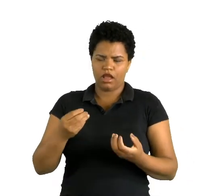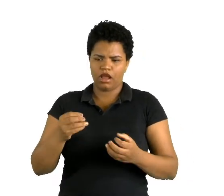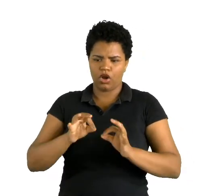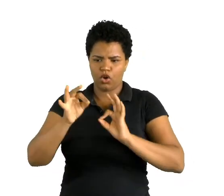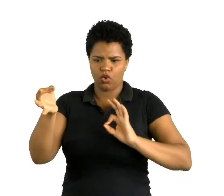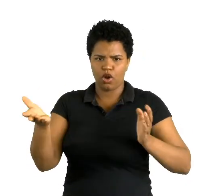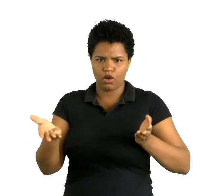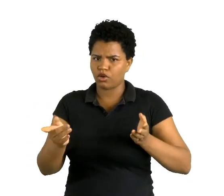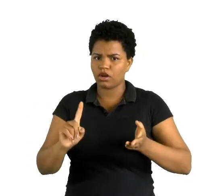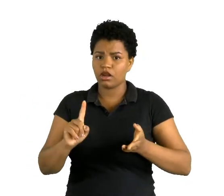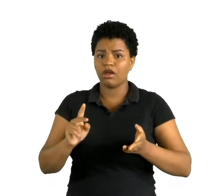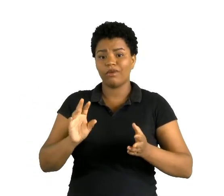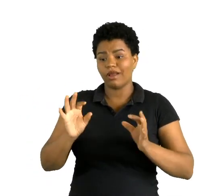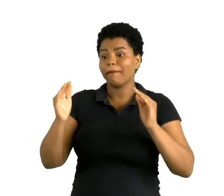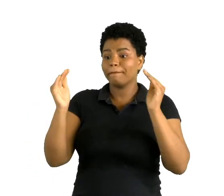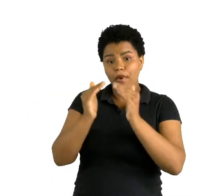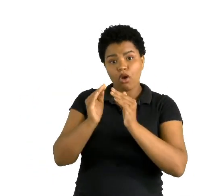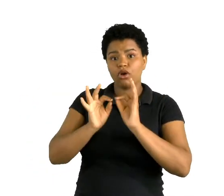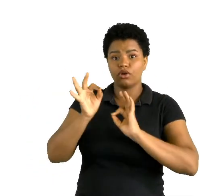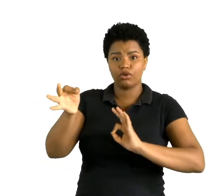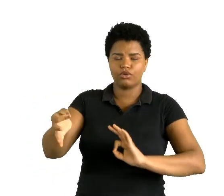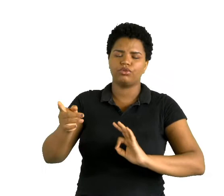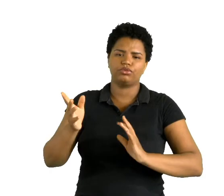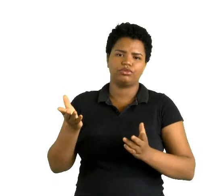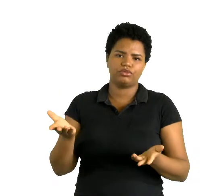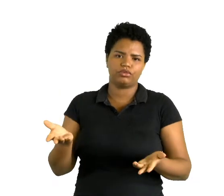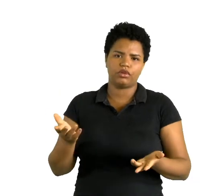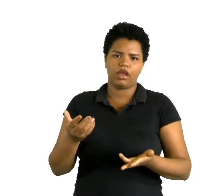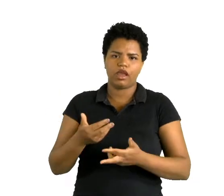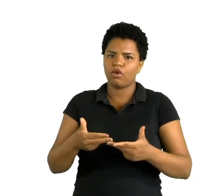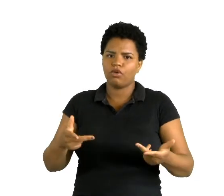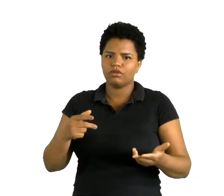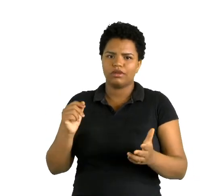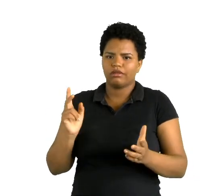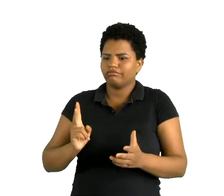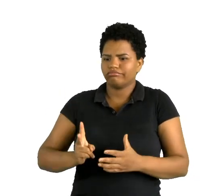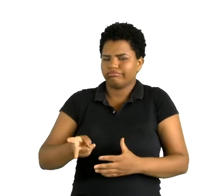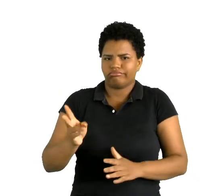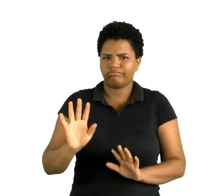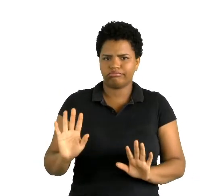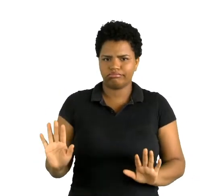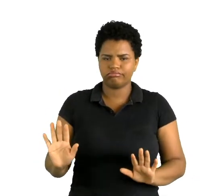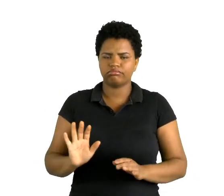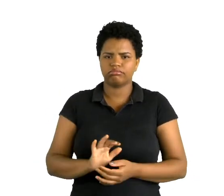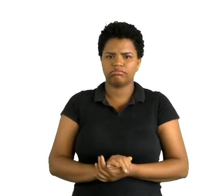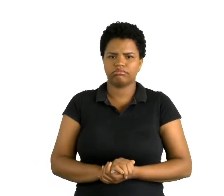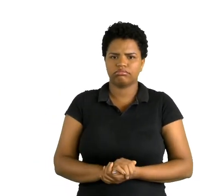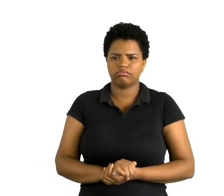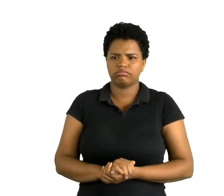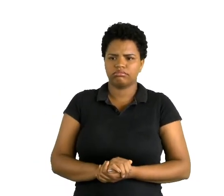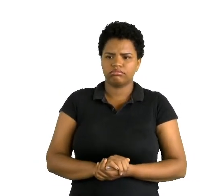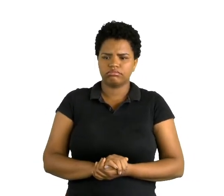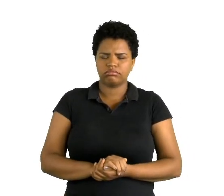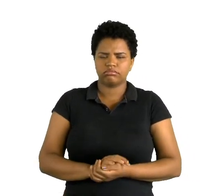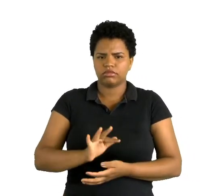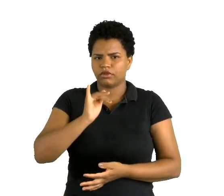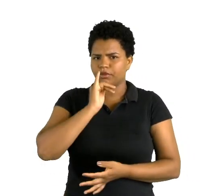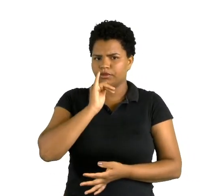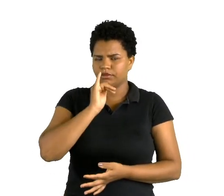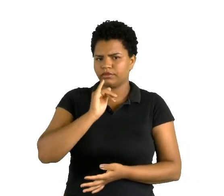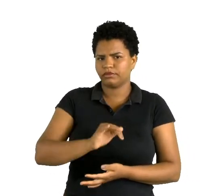estão longe de mim. É algo pontual, são situações permanentes. Então, quando eu falo para vocês, Beth and Tom work